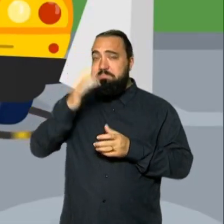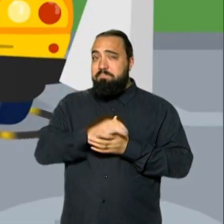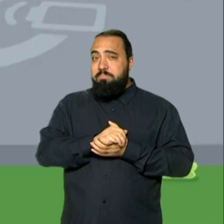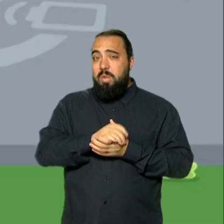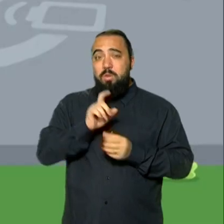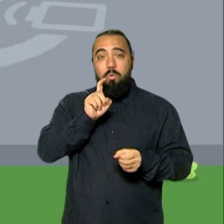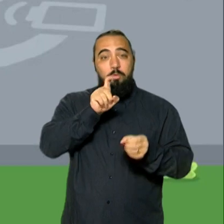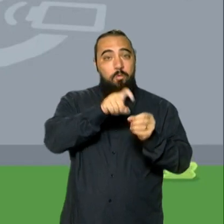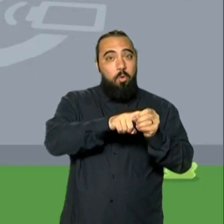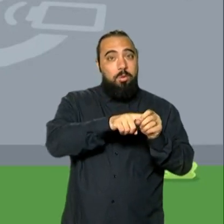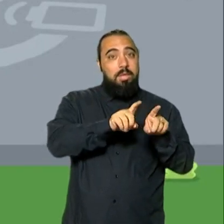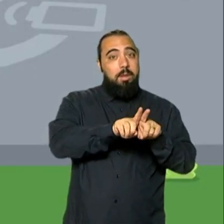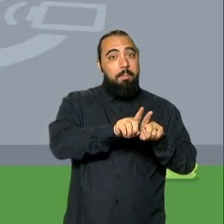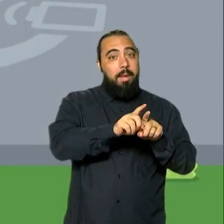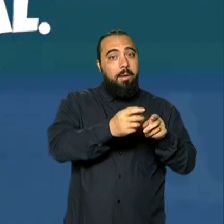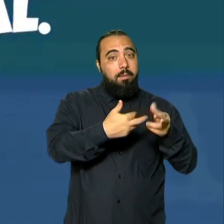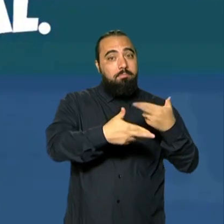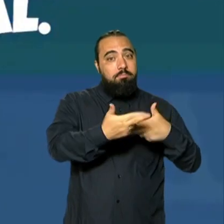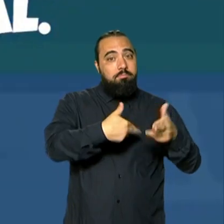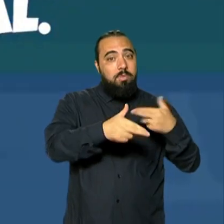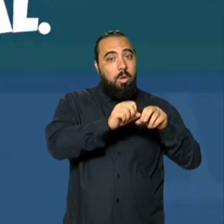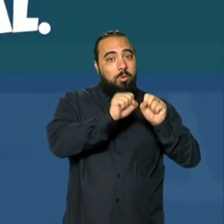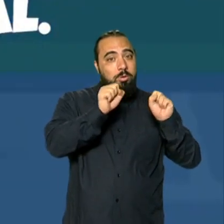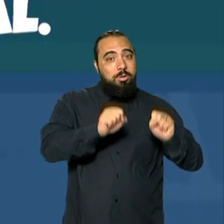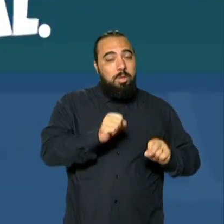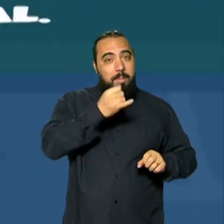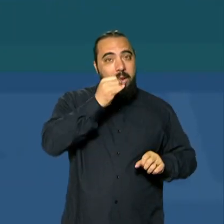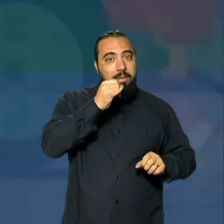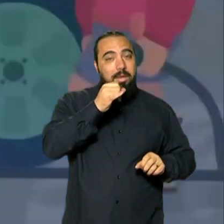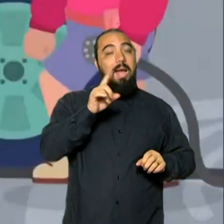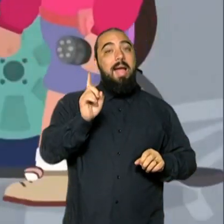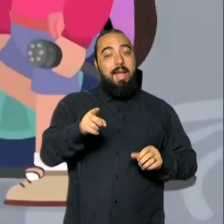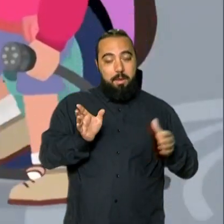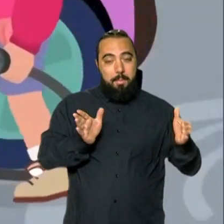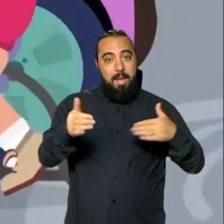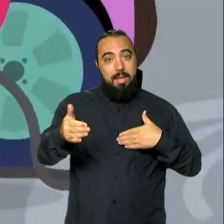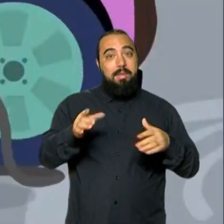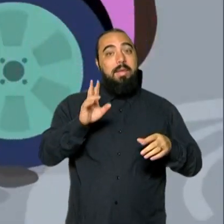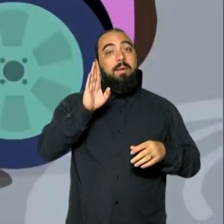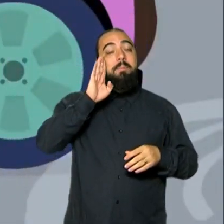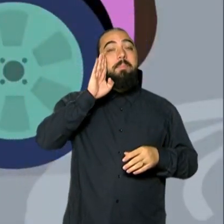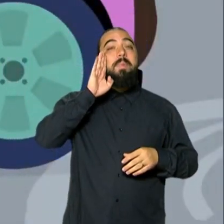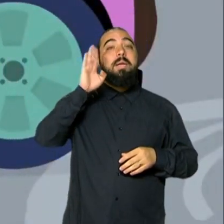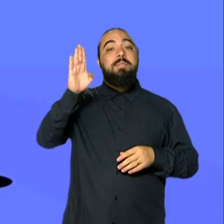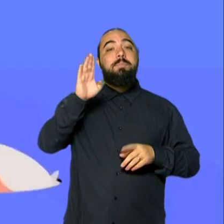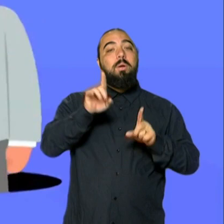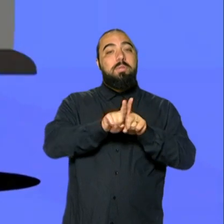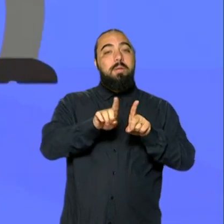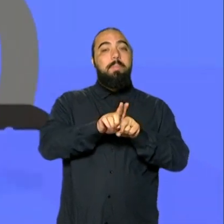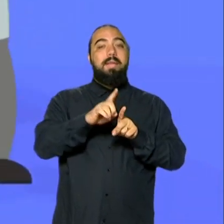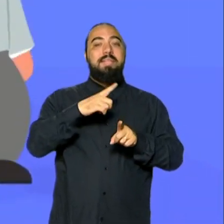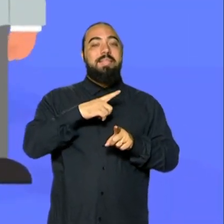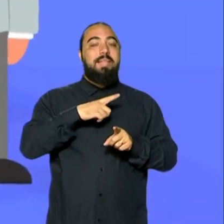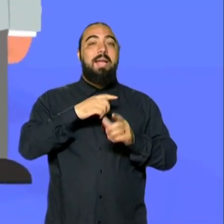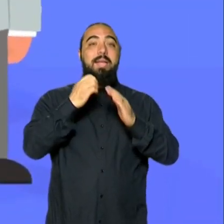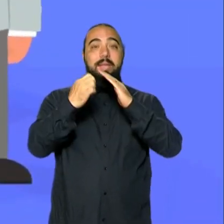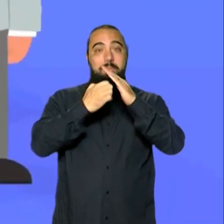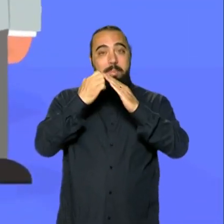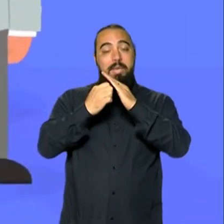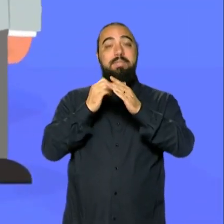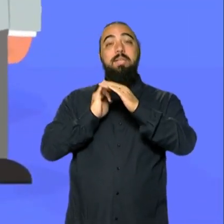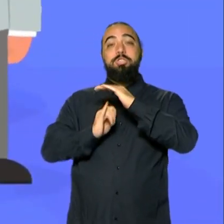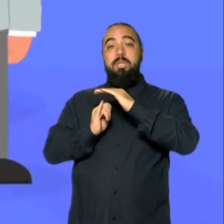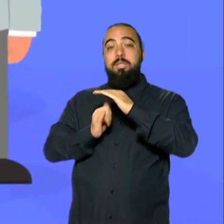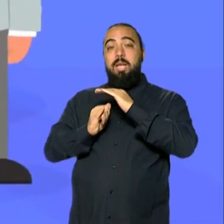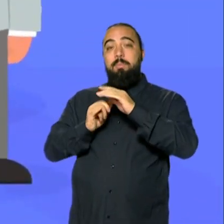devolver energia para o sistema elétrico. Essa super bateria é uma das linhas de pesquisa de empresas e startups que fazem